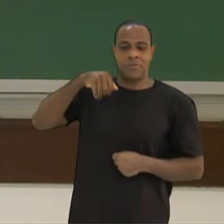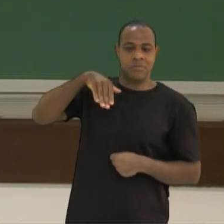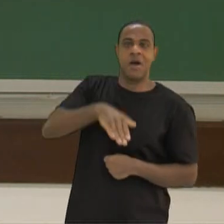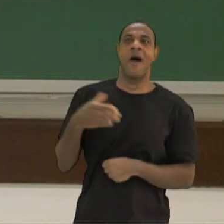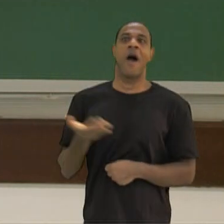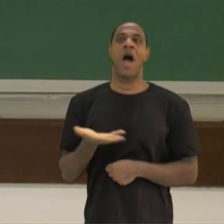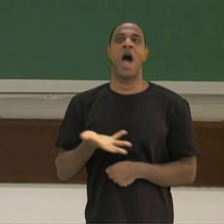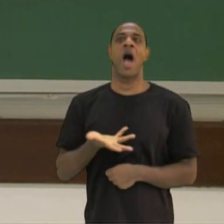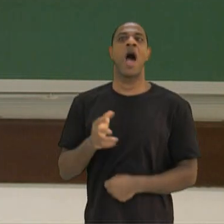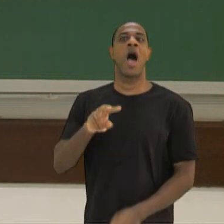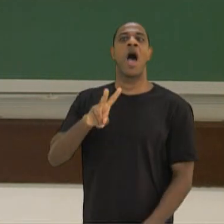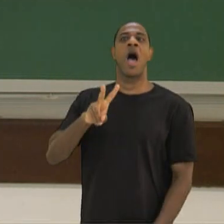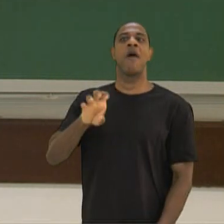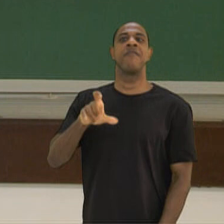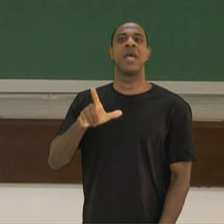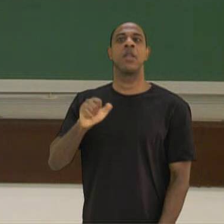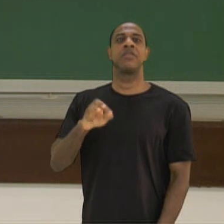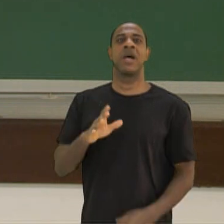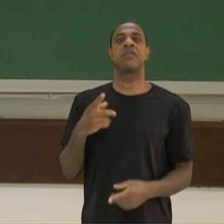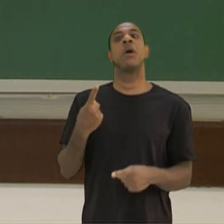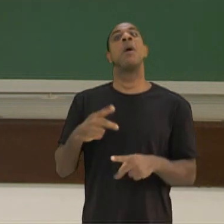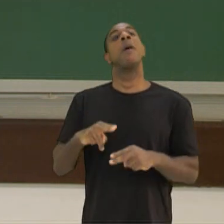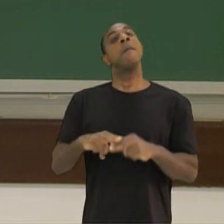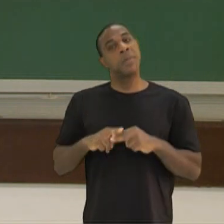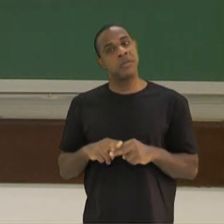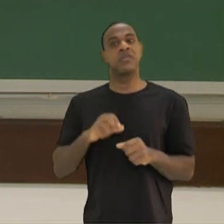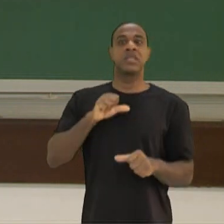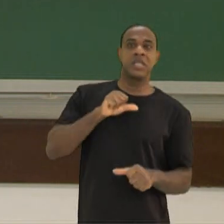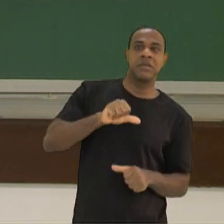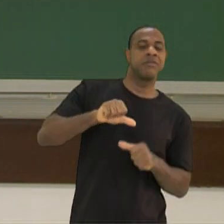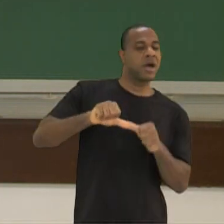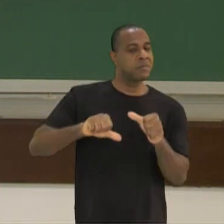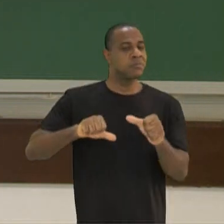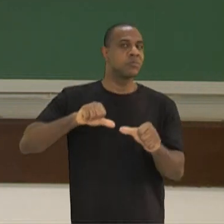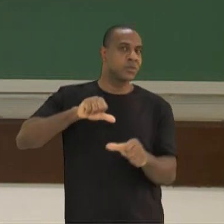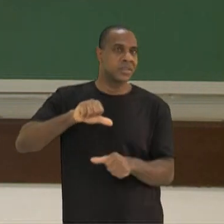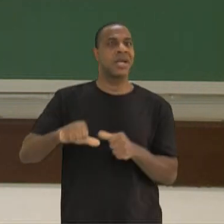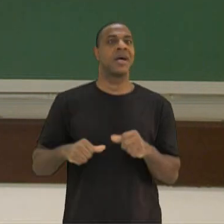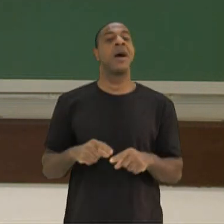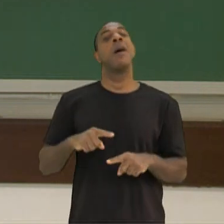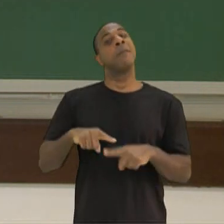essa variação, tá? Por isso que já não é um movimento uniforme.